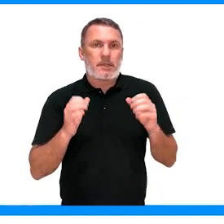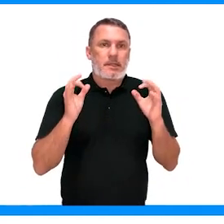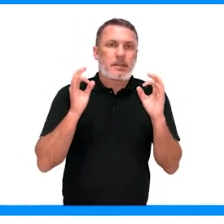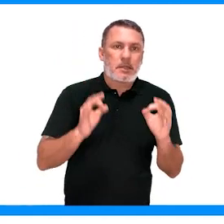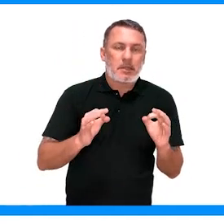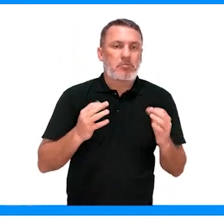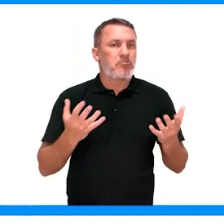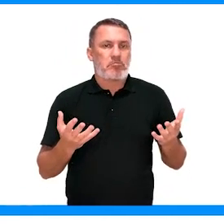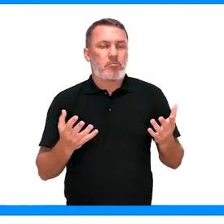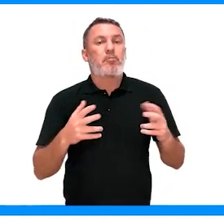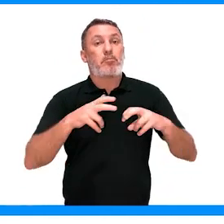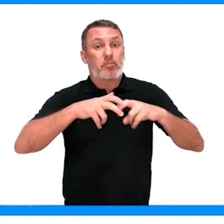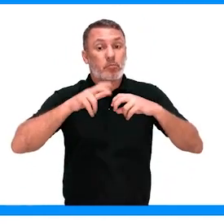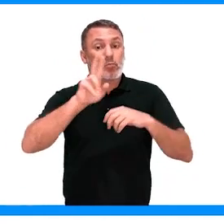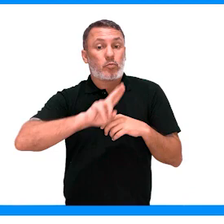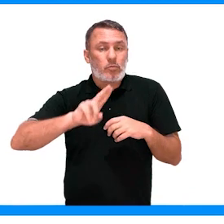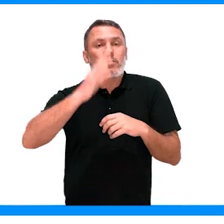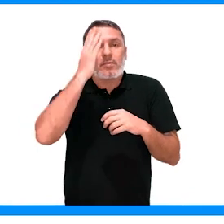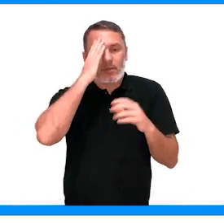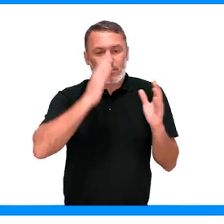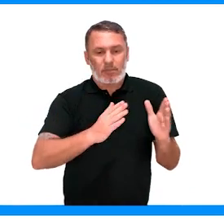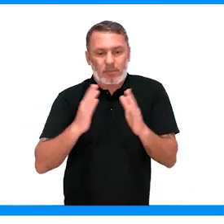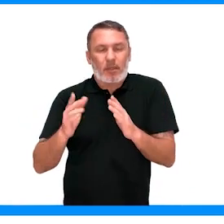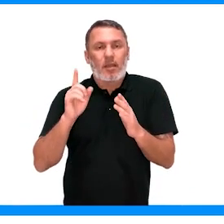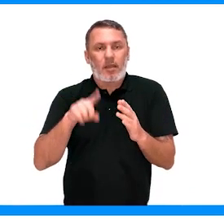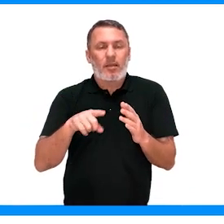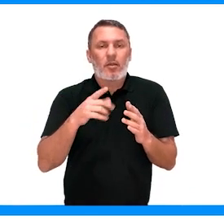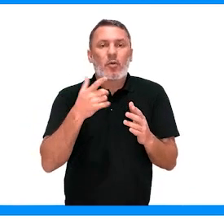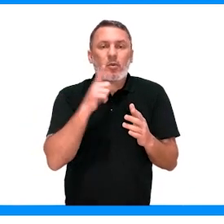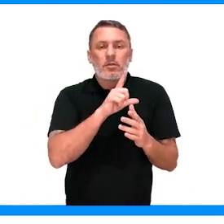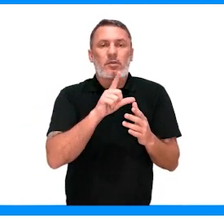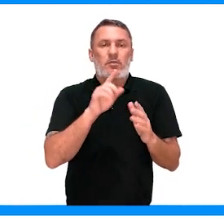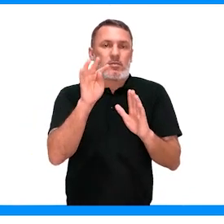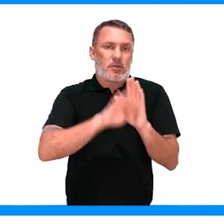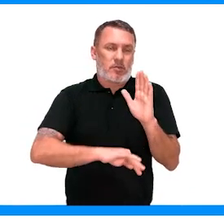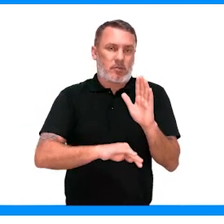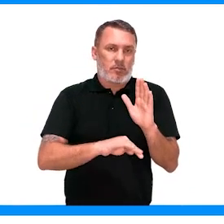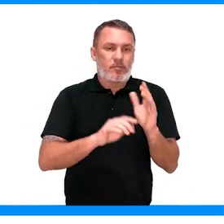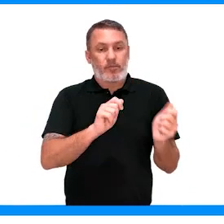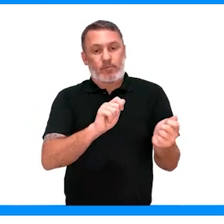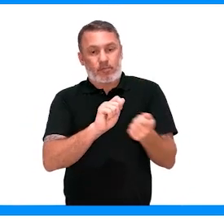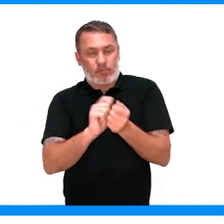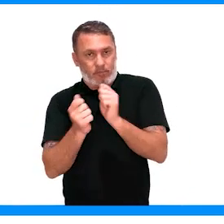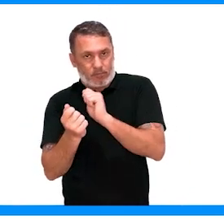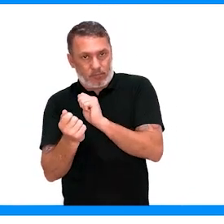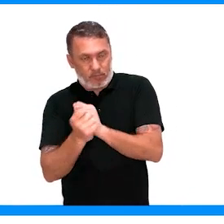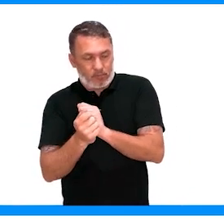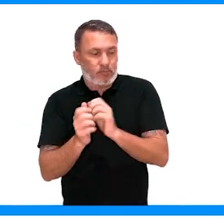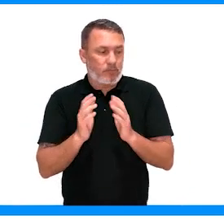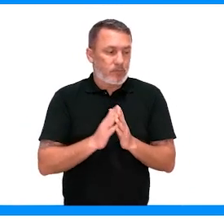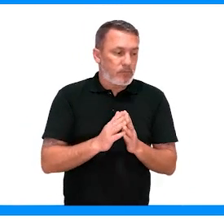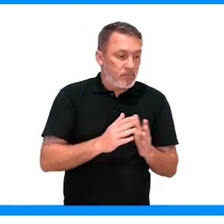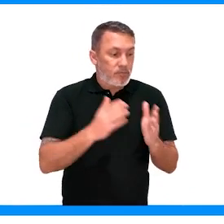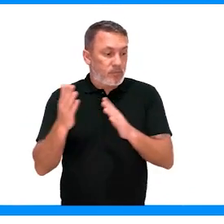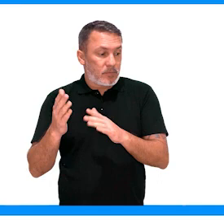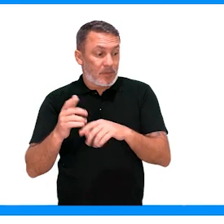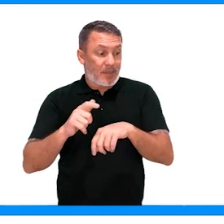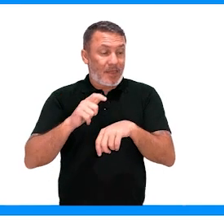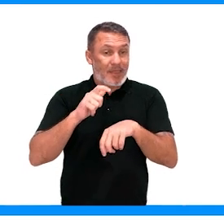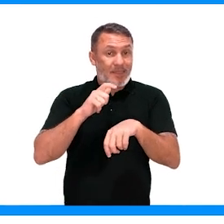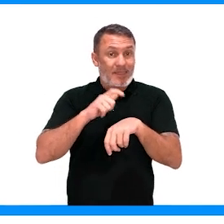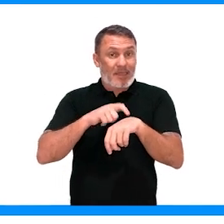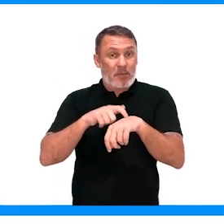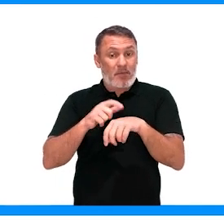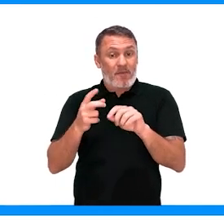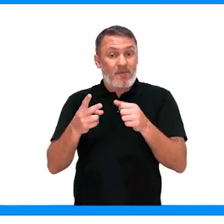ou de uma certeza. Precisamos estudar os verbos por causa disso, para interpretar bem o nosso texto. E os tempos verbais, aí é um pouquinho